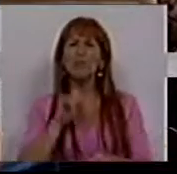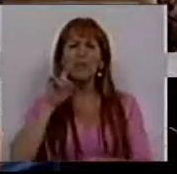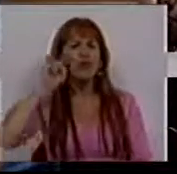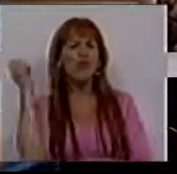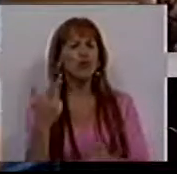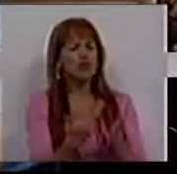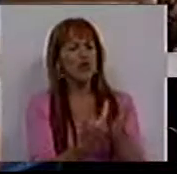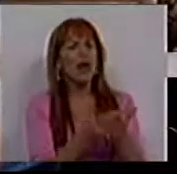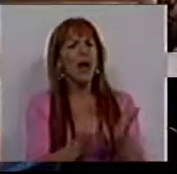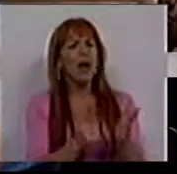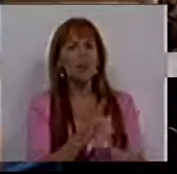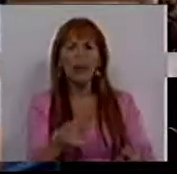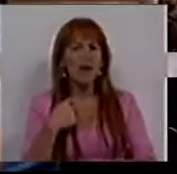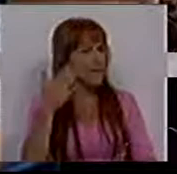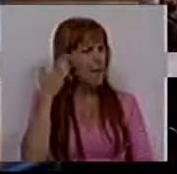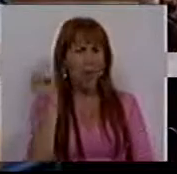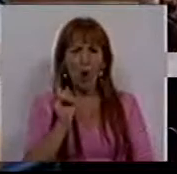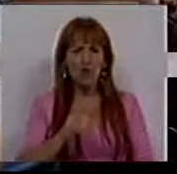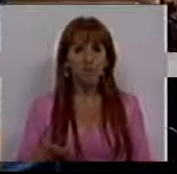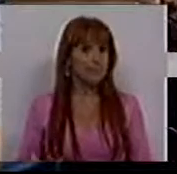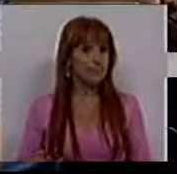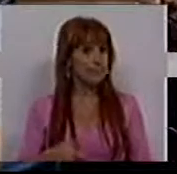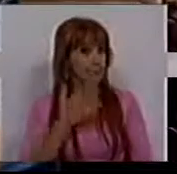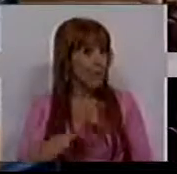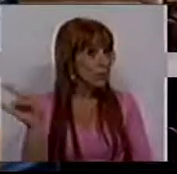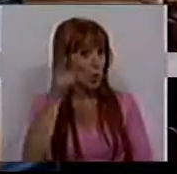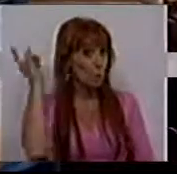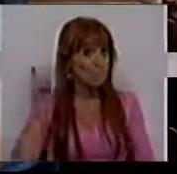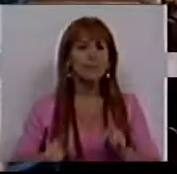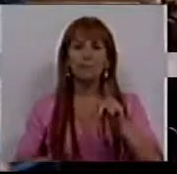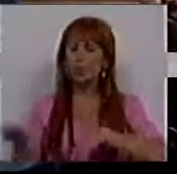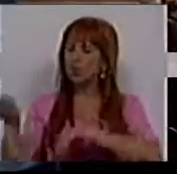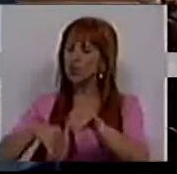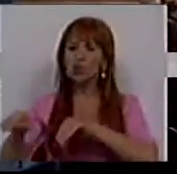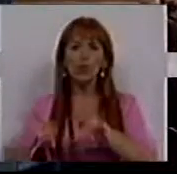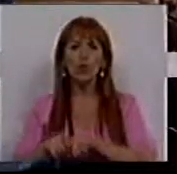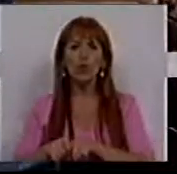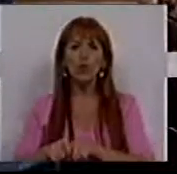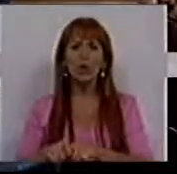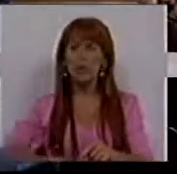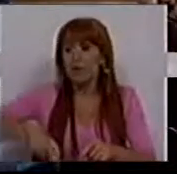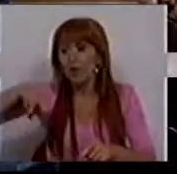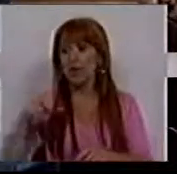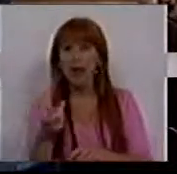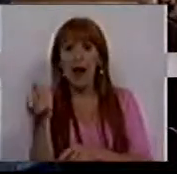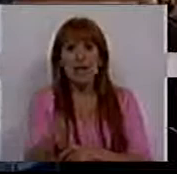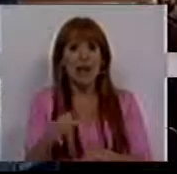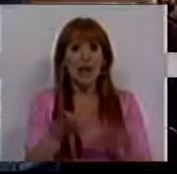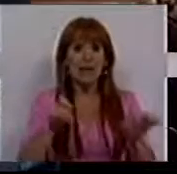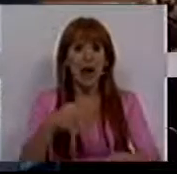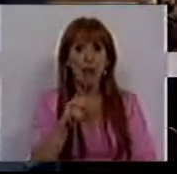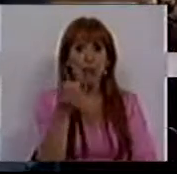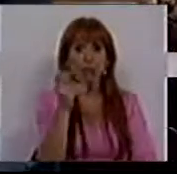rever o que já existe, porque não me parece razoável que um jogo de fortuna ao azar, como o póquer,